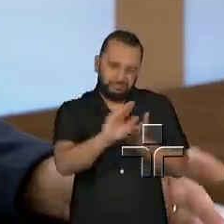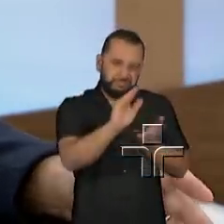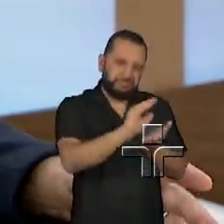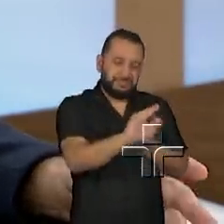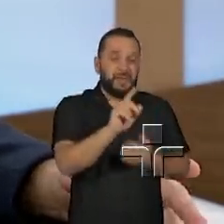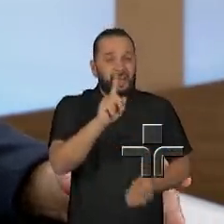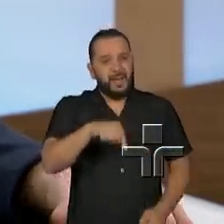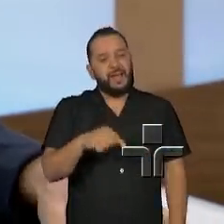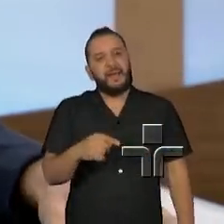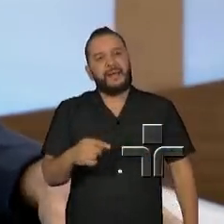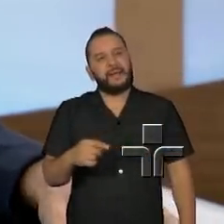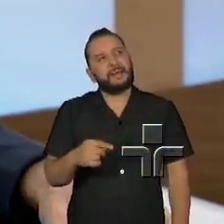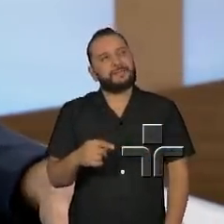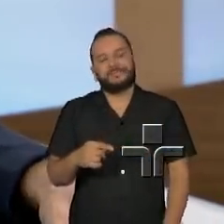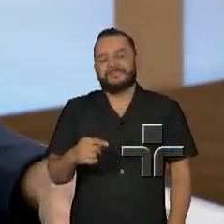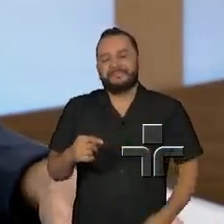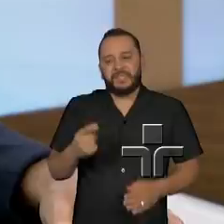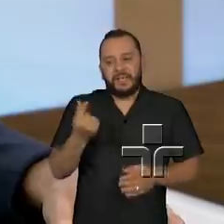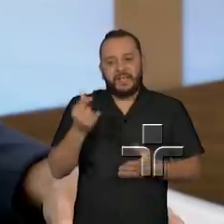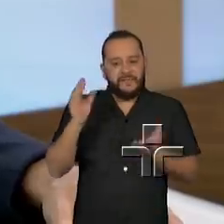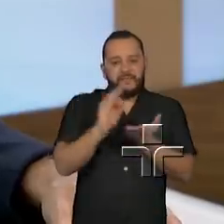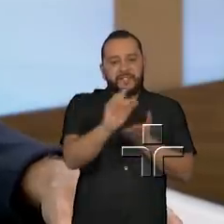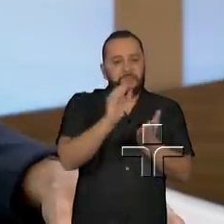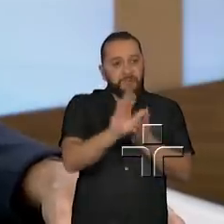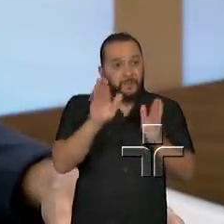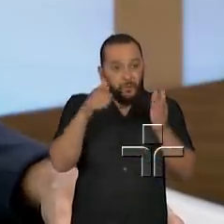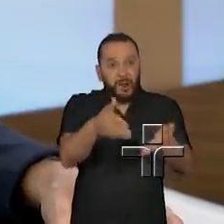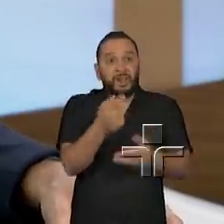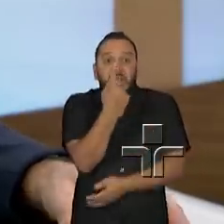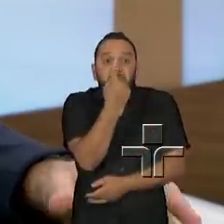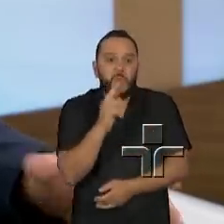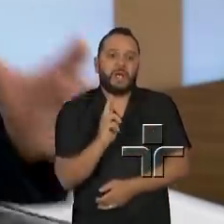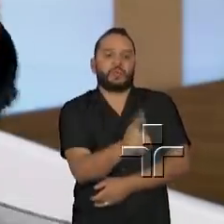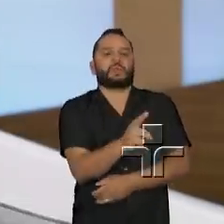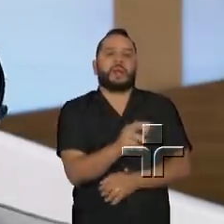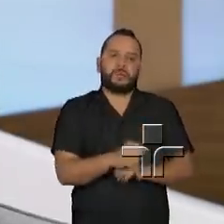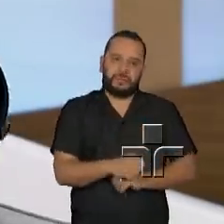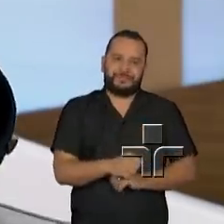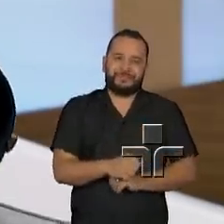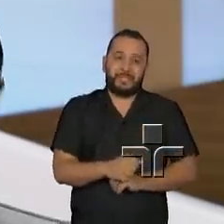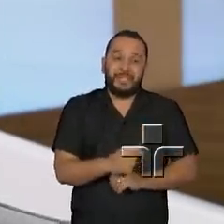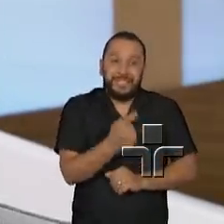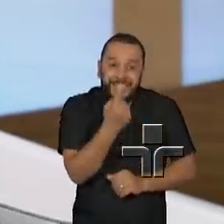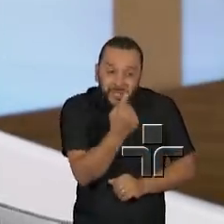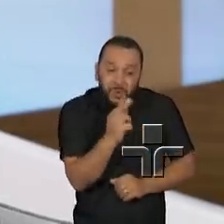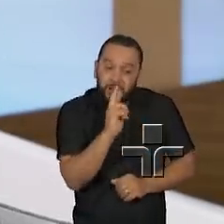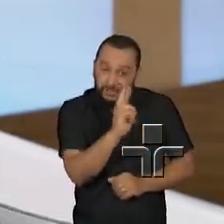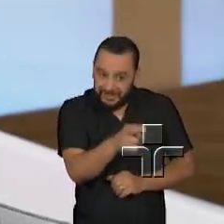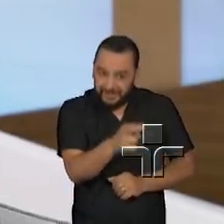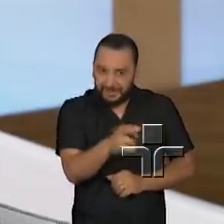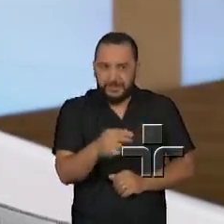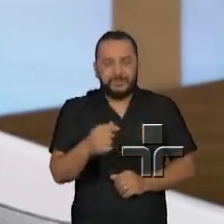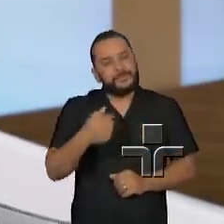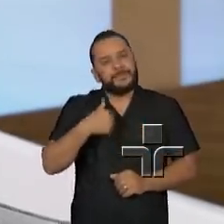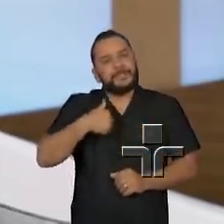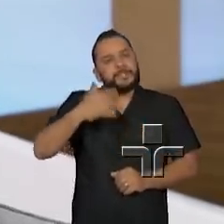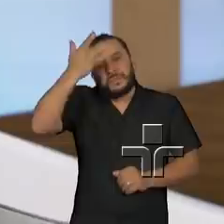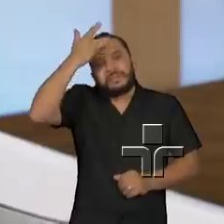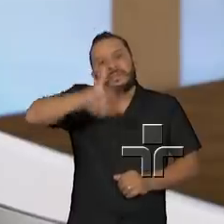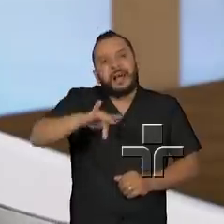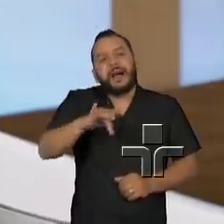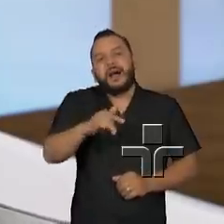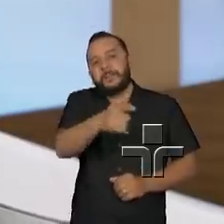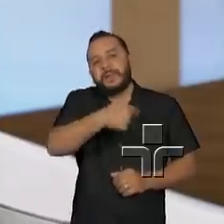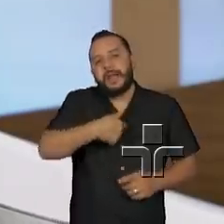exceções é um investimento extremamente focado num certo resultado. E o foco num resultado, antes de você saber exatamente quais são